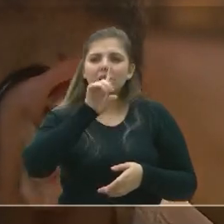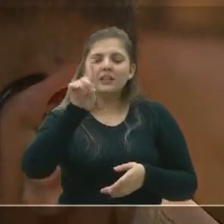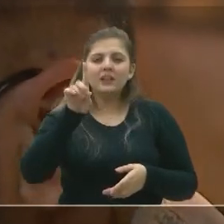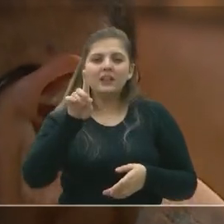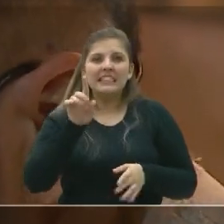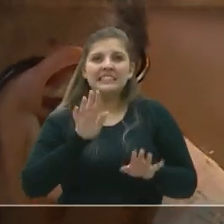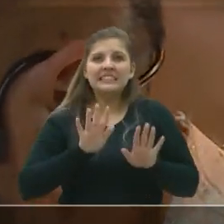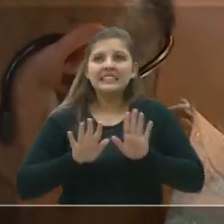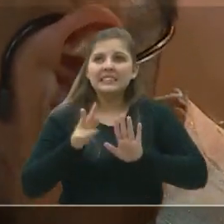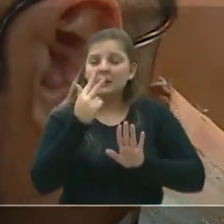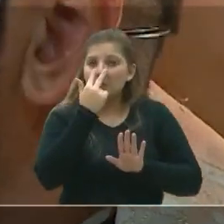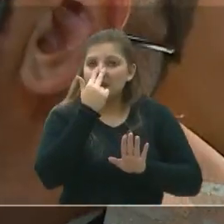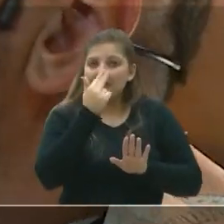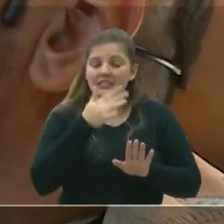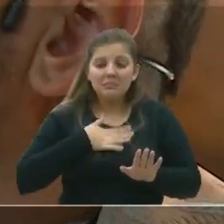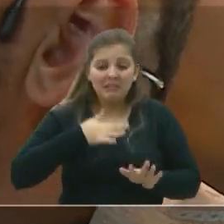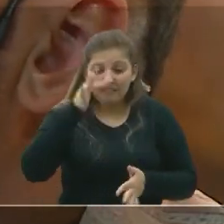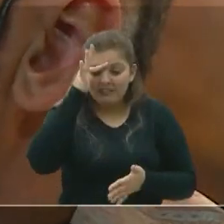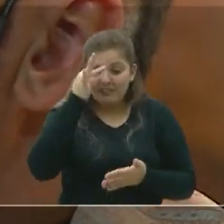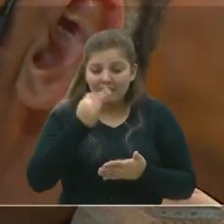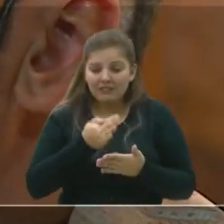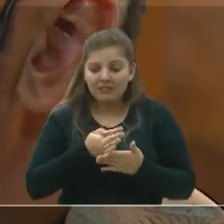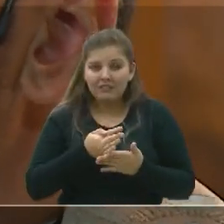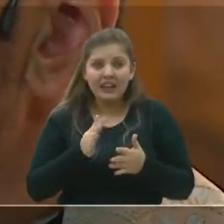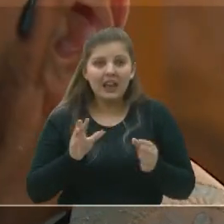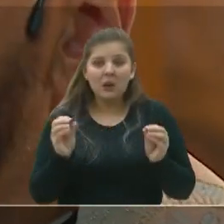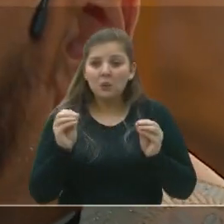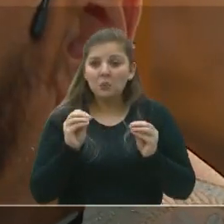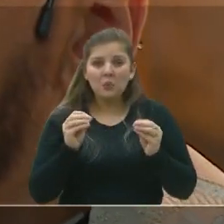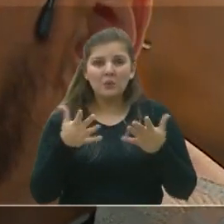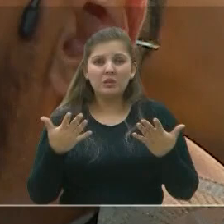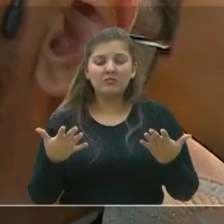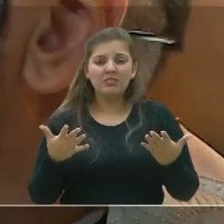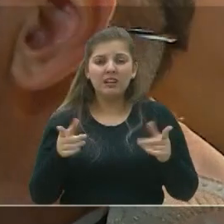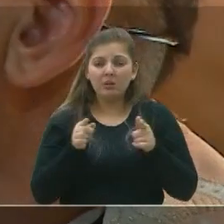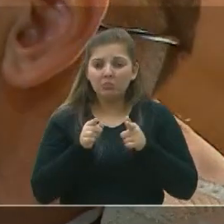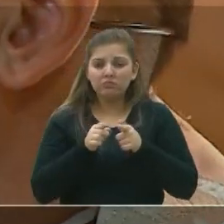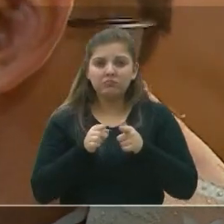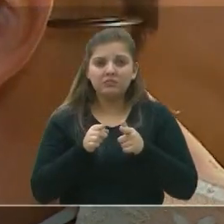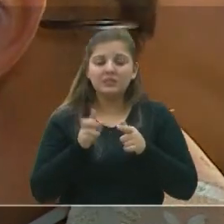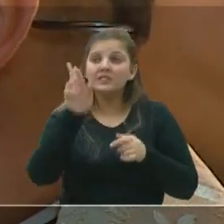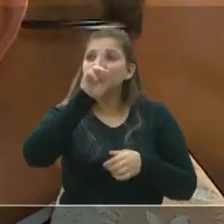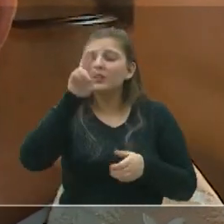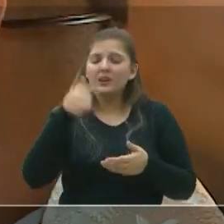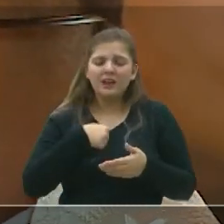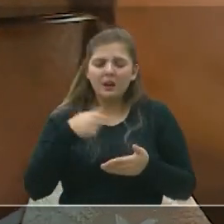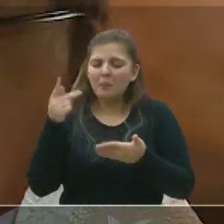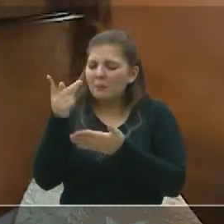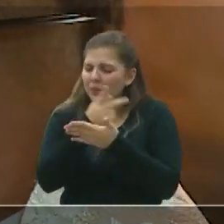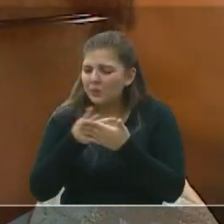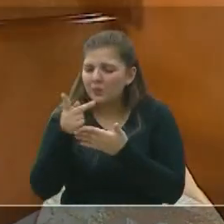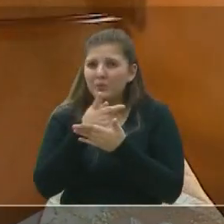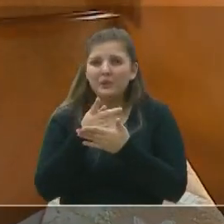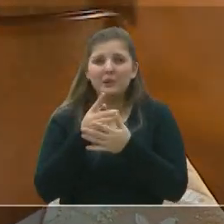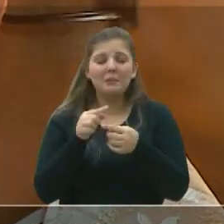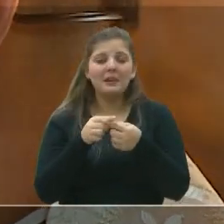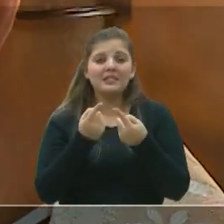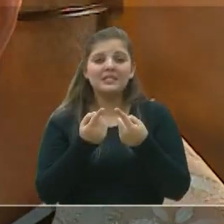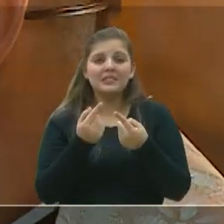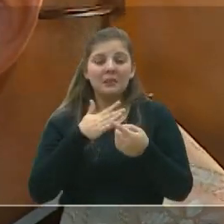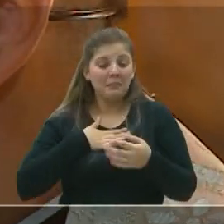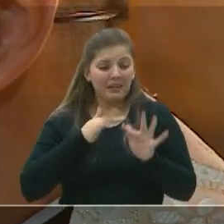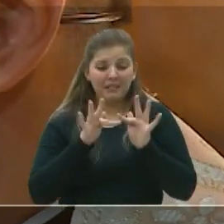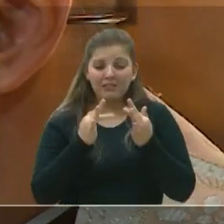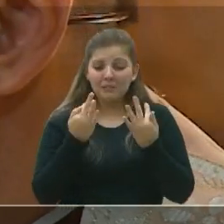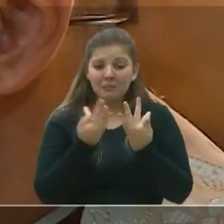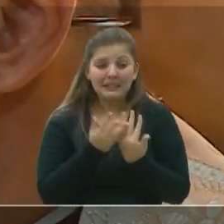fé não importa, não funciona. Senhor, eu estou contigo, eu te busco. Mas olha a minha